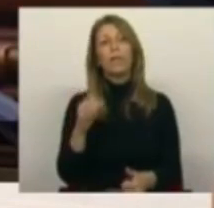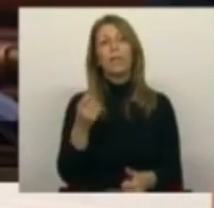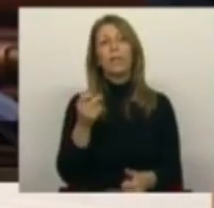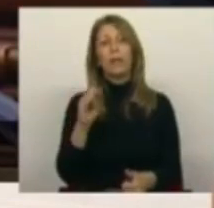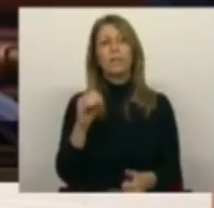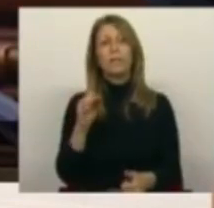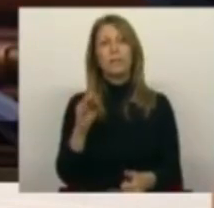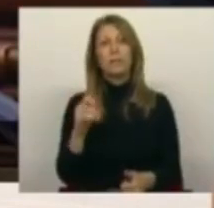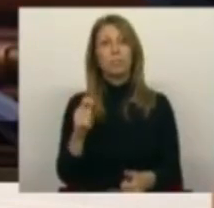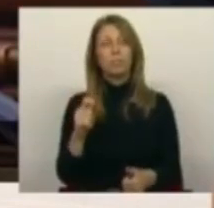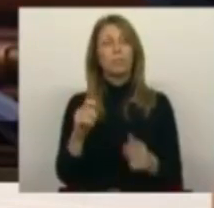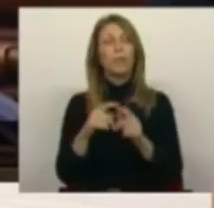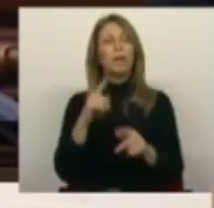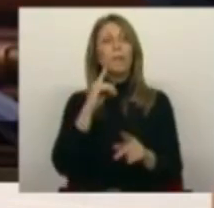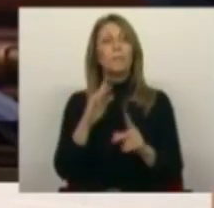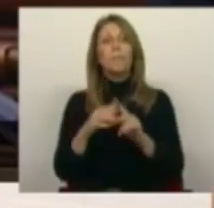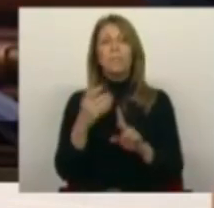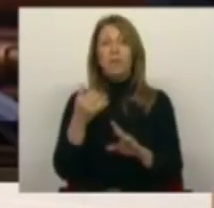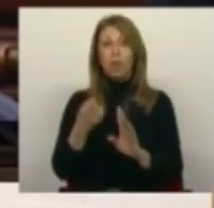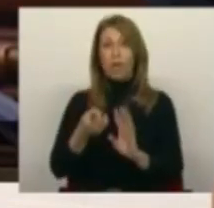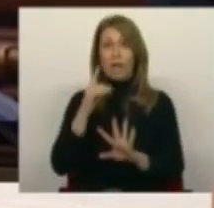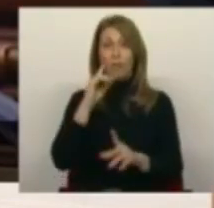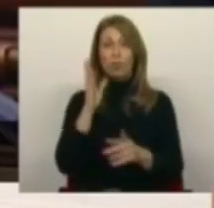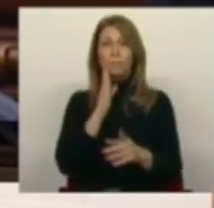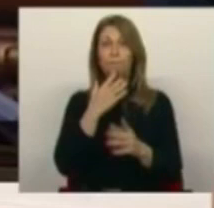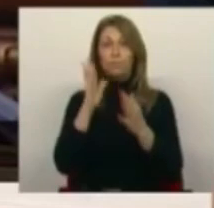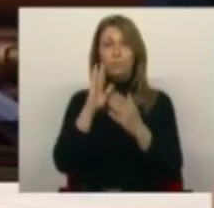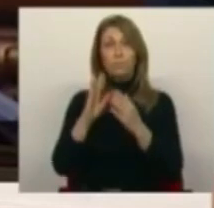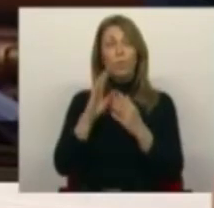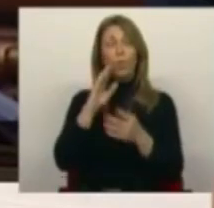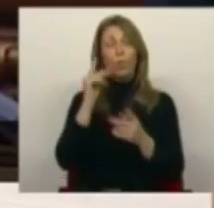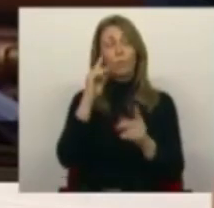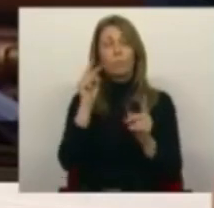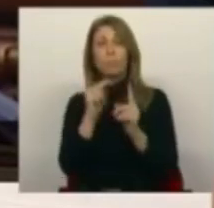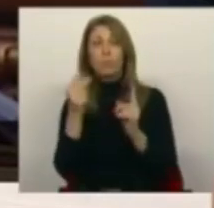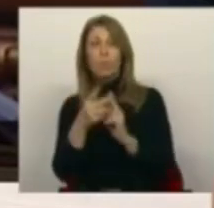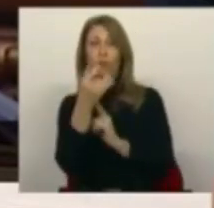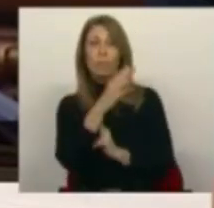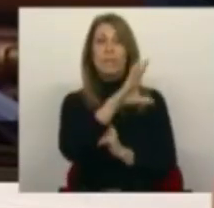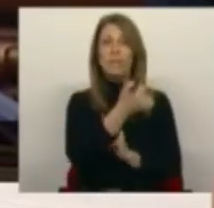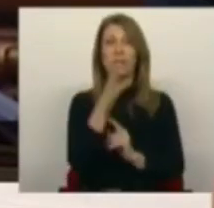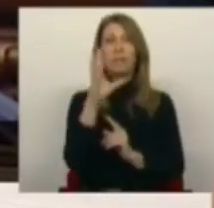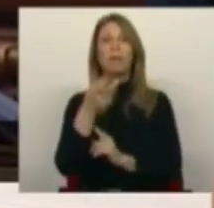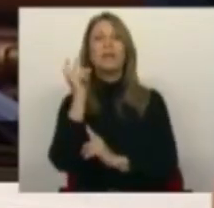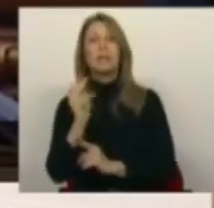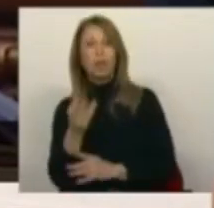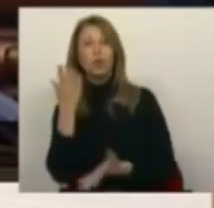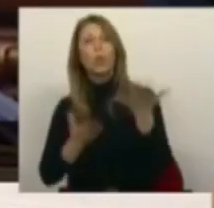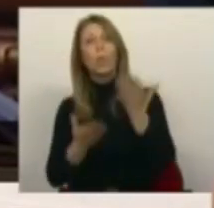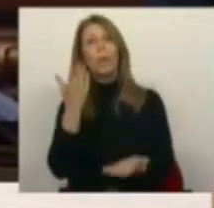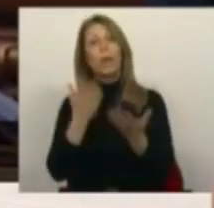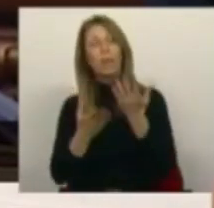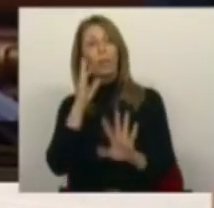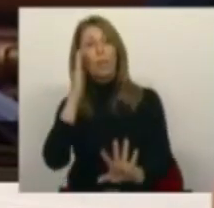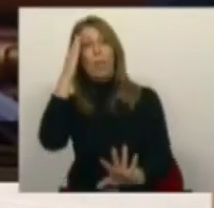29 anos face ao projetado para 2015 e em 10 anos face ao projetado no